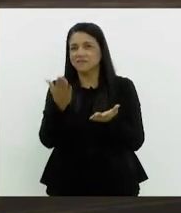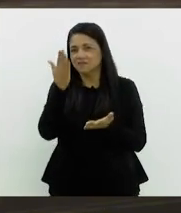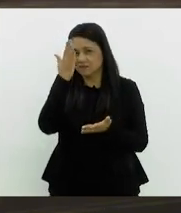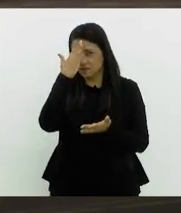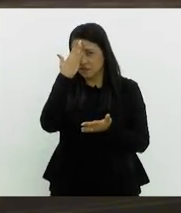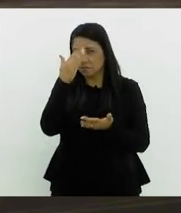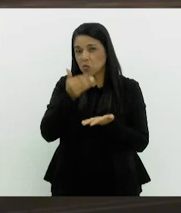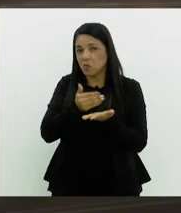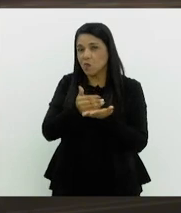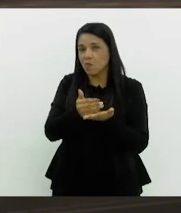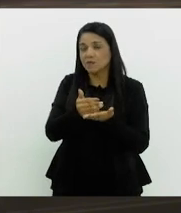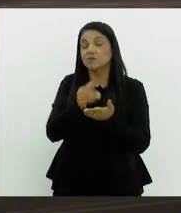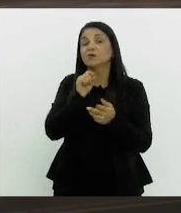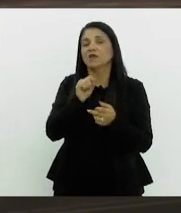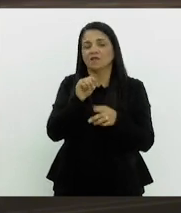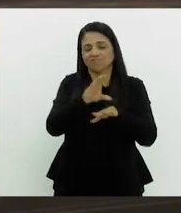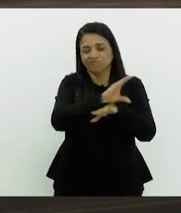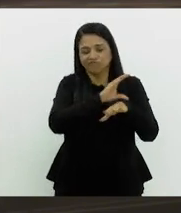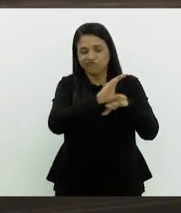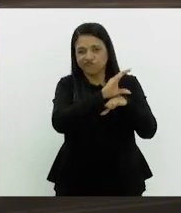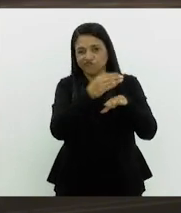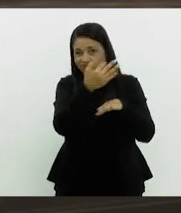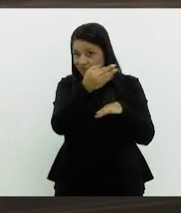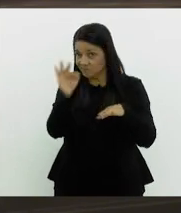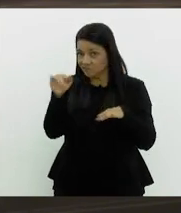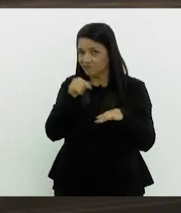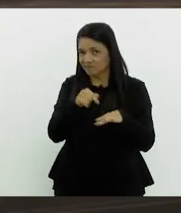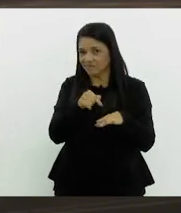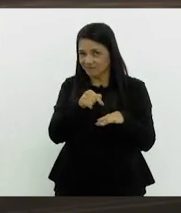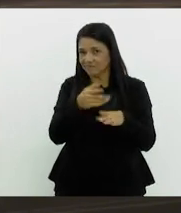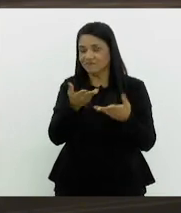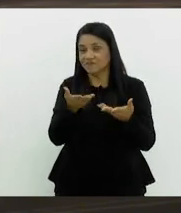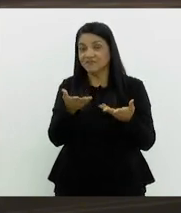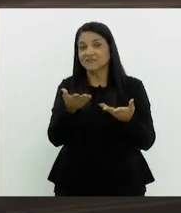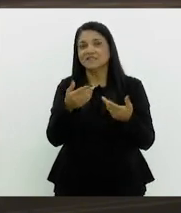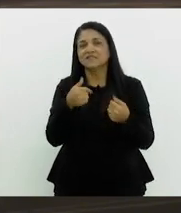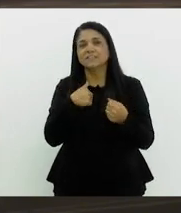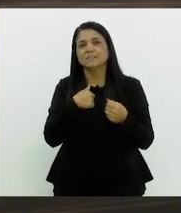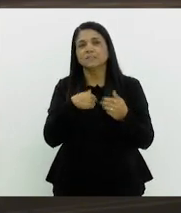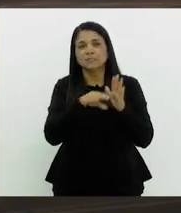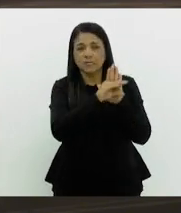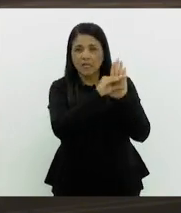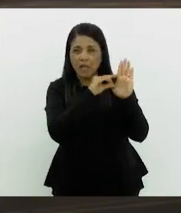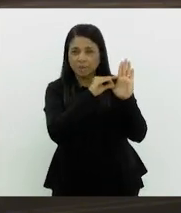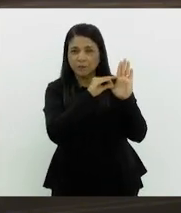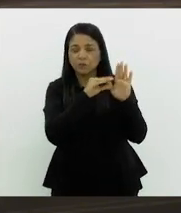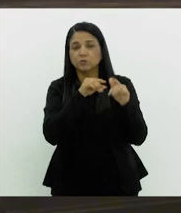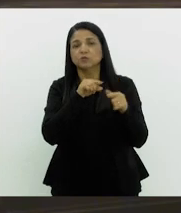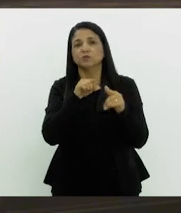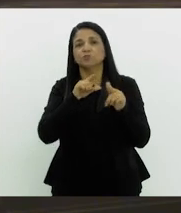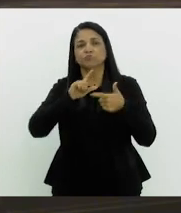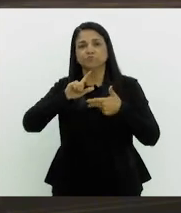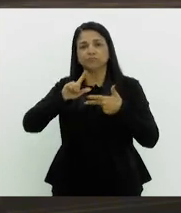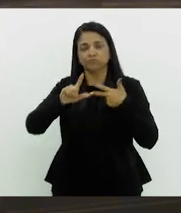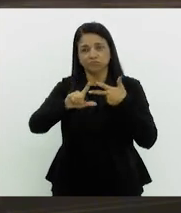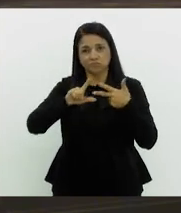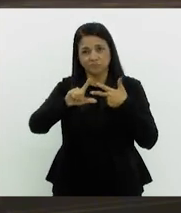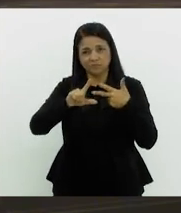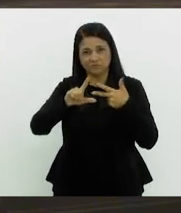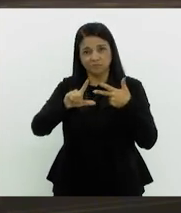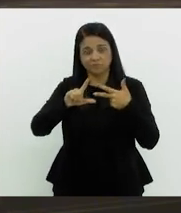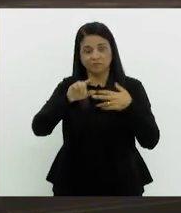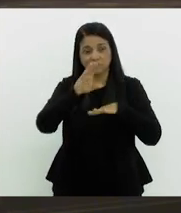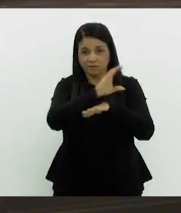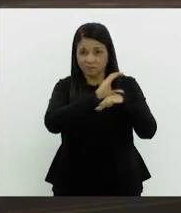pela Constituição Federal. E se a gente for no capítulo do Poder Legislativo na Constituição Federal, e for até